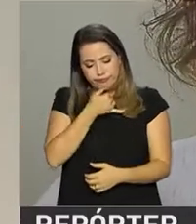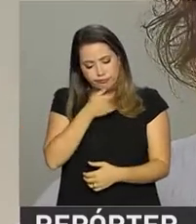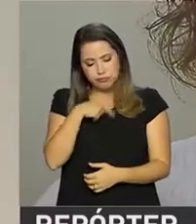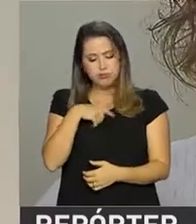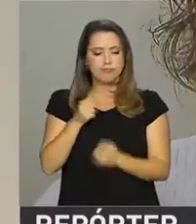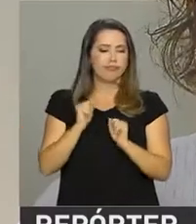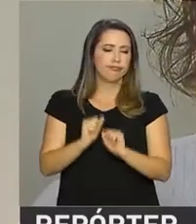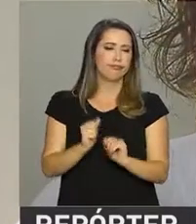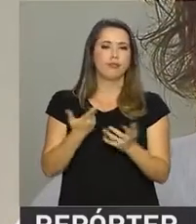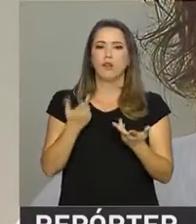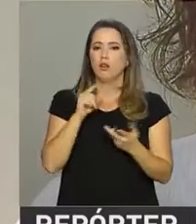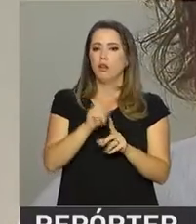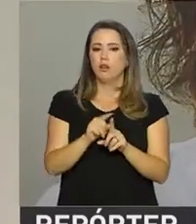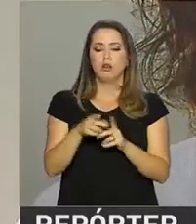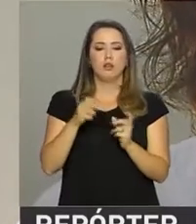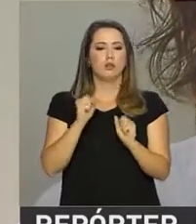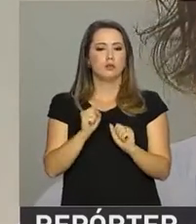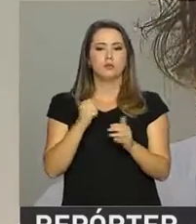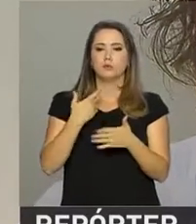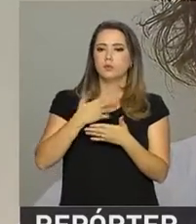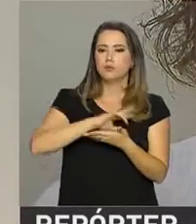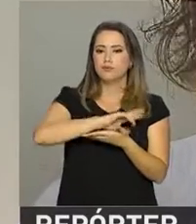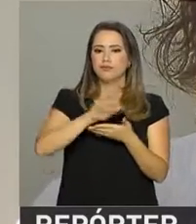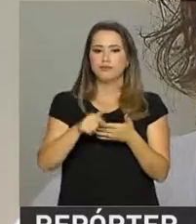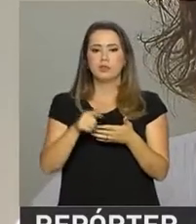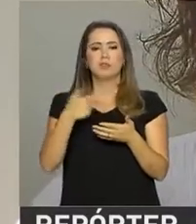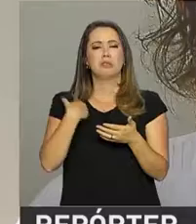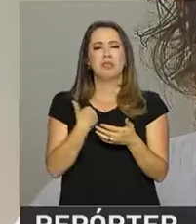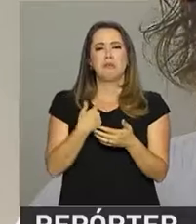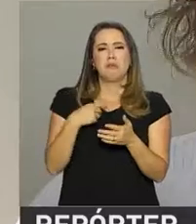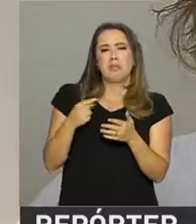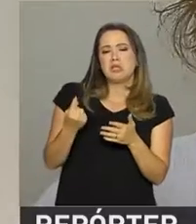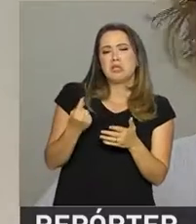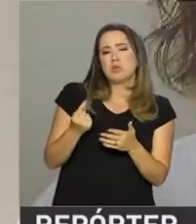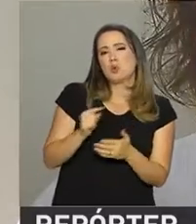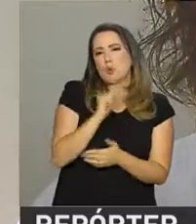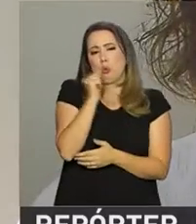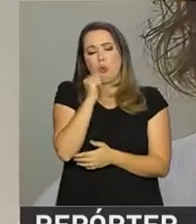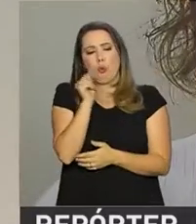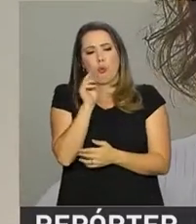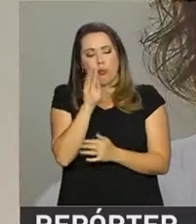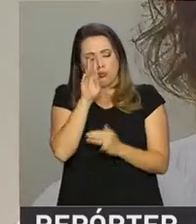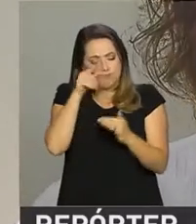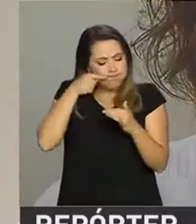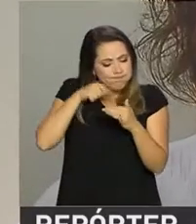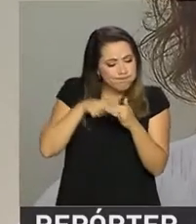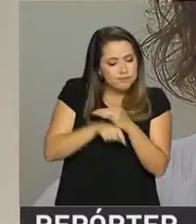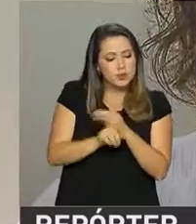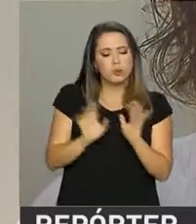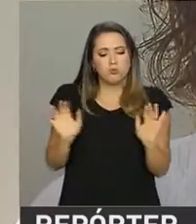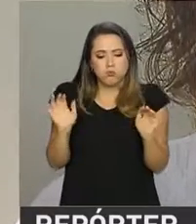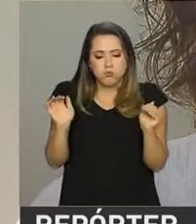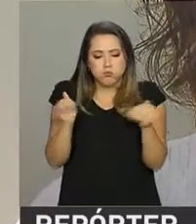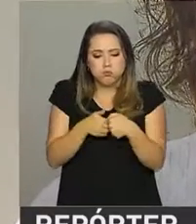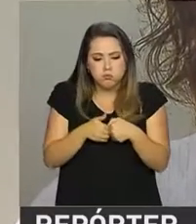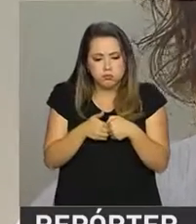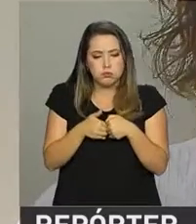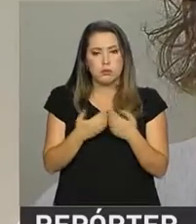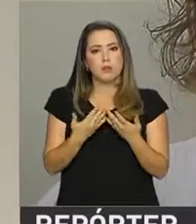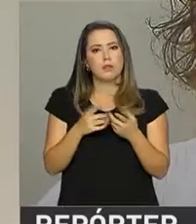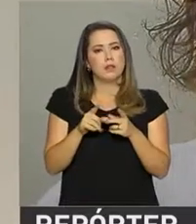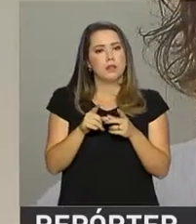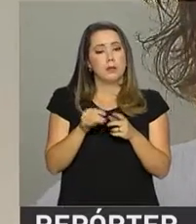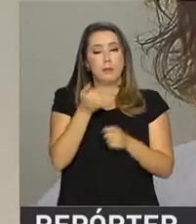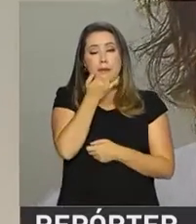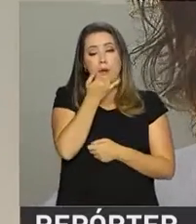merecedora de fazer isso ou aquilo a pessoa pode entrar numa depressão e nem saber